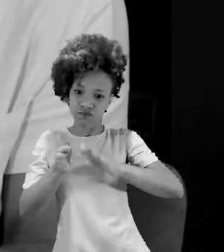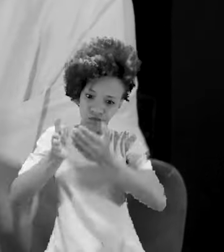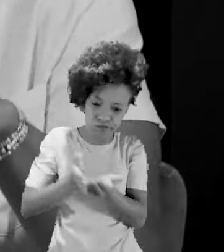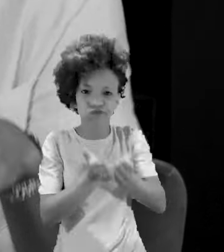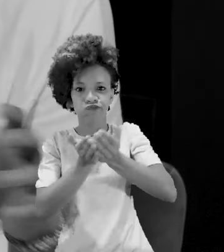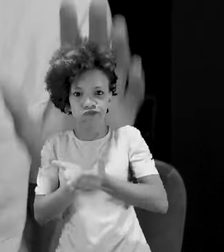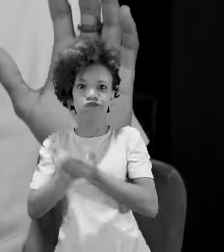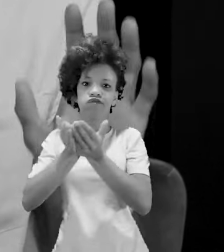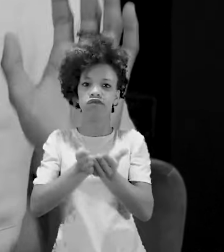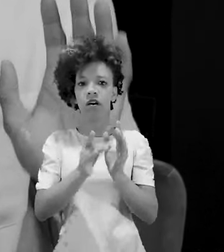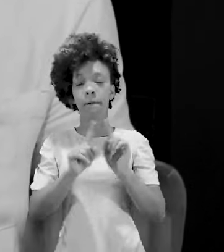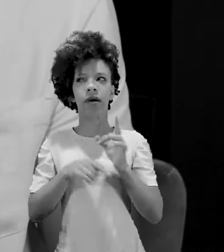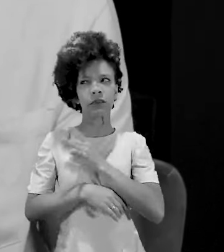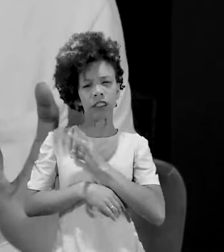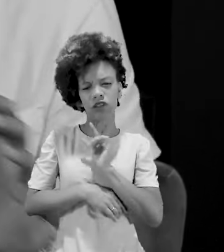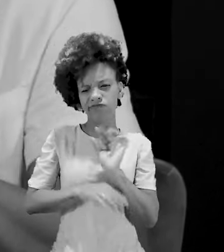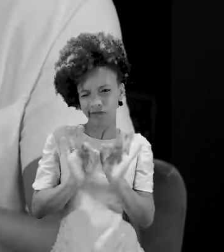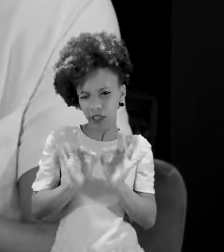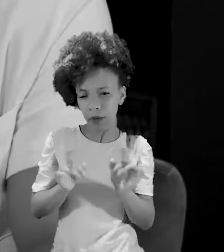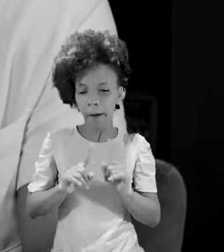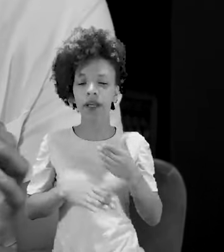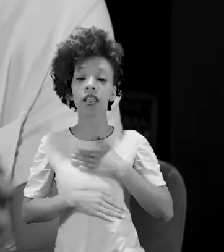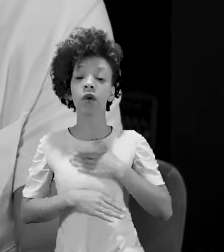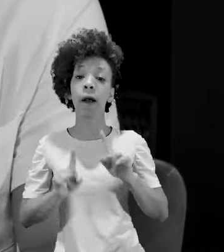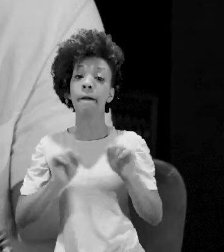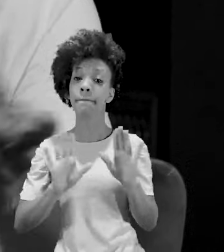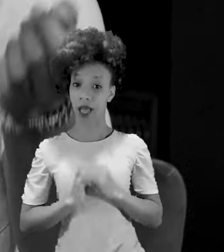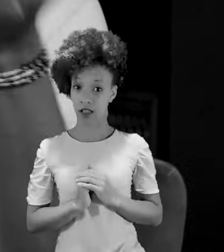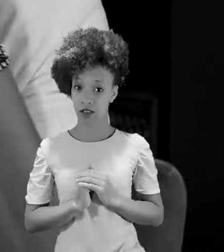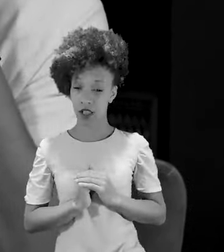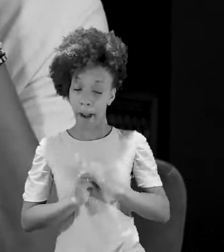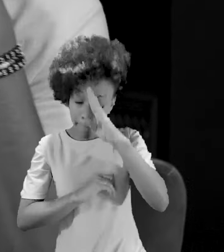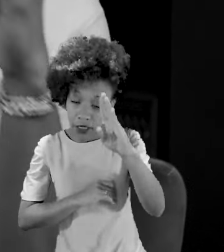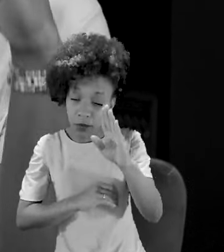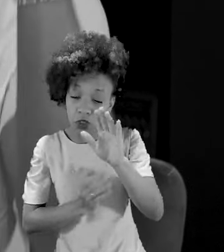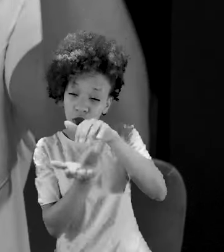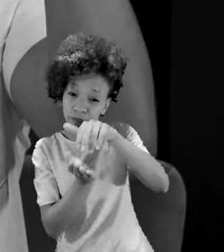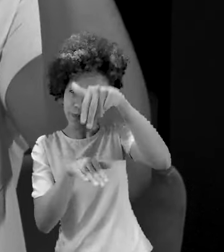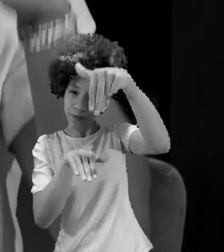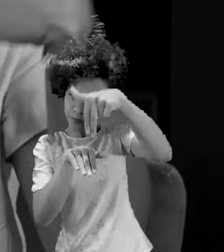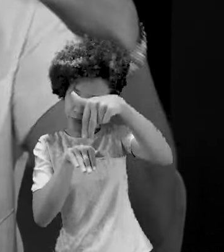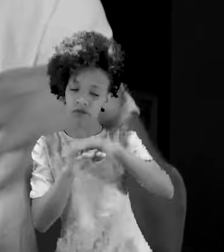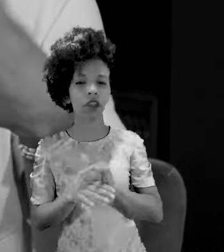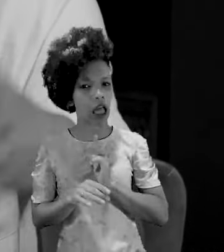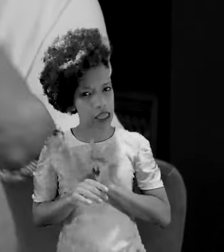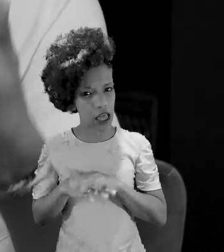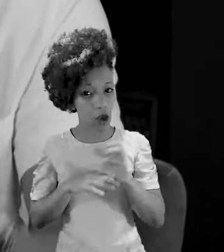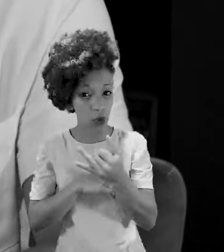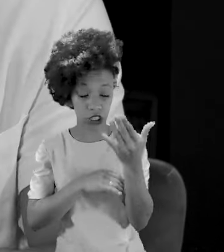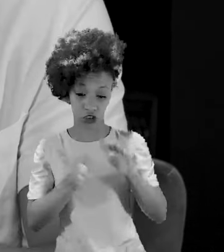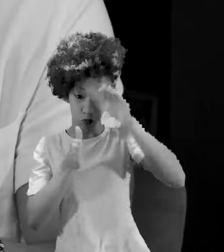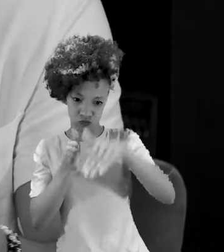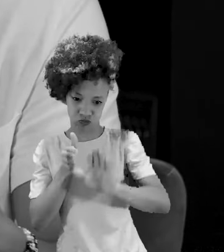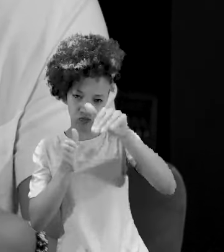os grandes assim que ele balança eu vou te dar aquela aquele medinho assim mas é é muito tranquilo agora é somente no hemisfério norte assim que tem